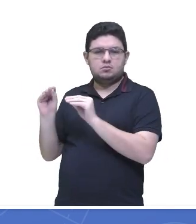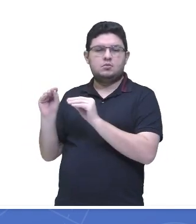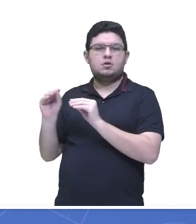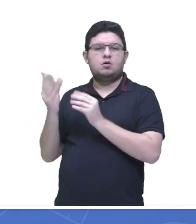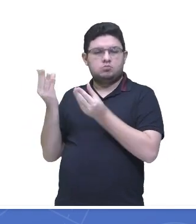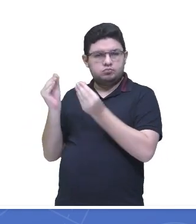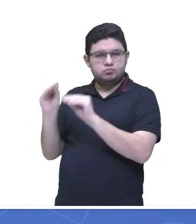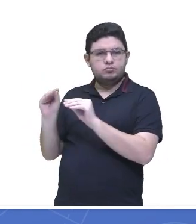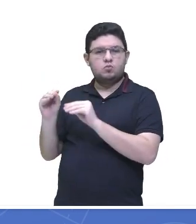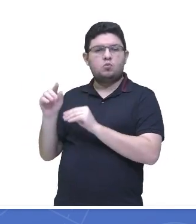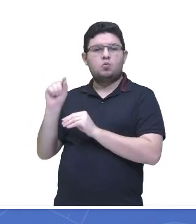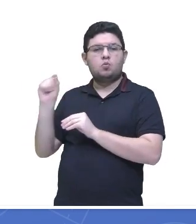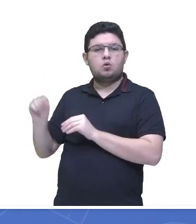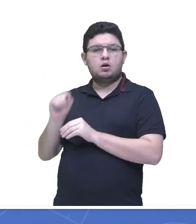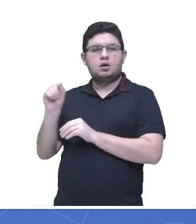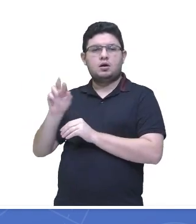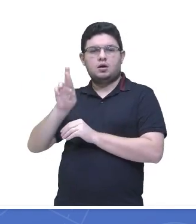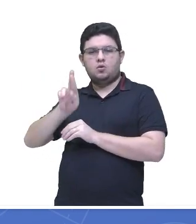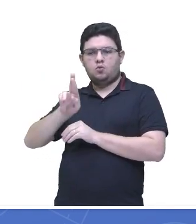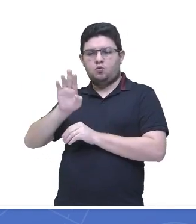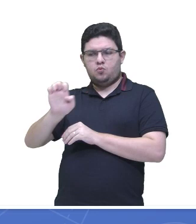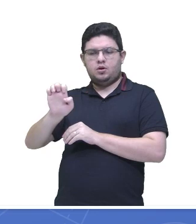Vejam que eu acrescentei re.